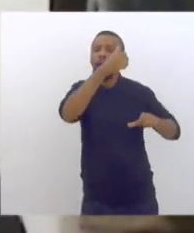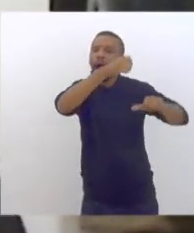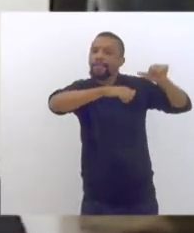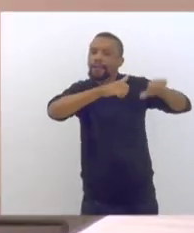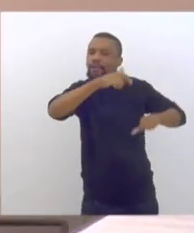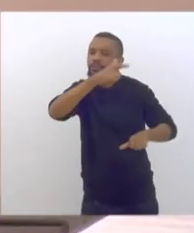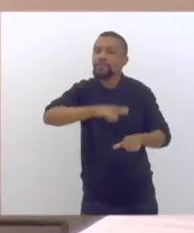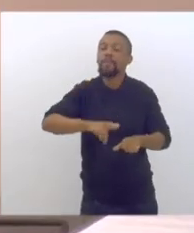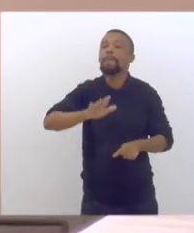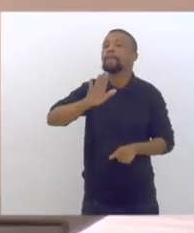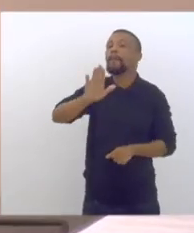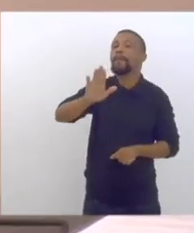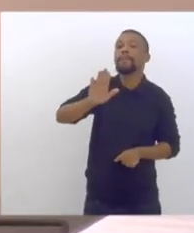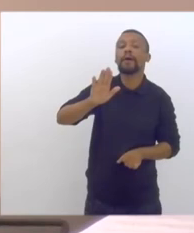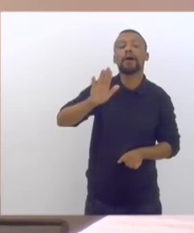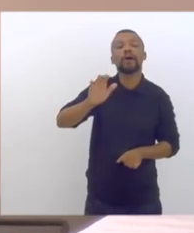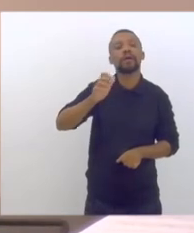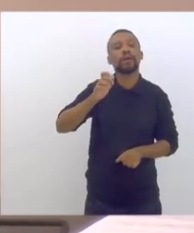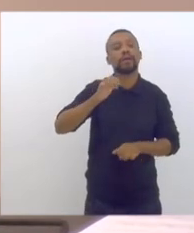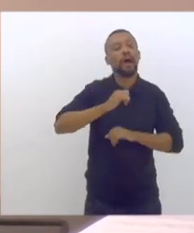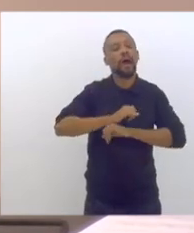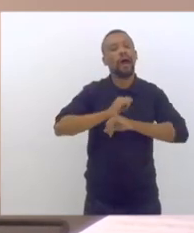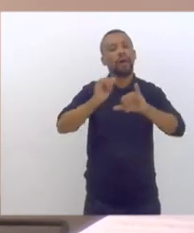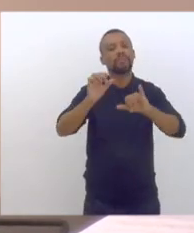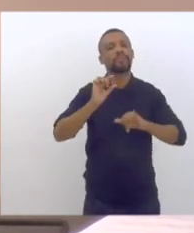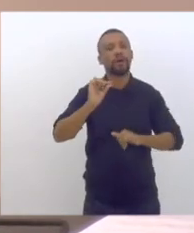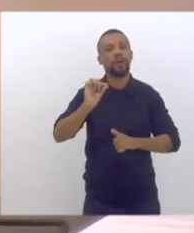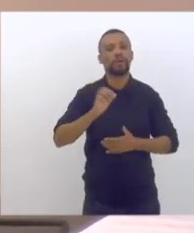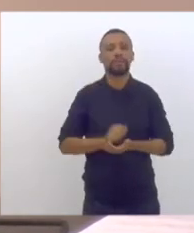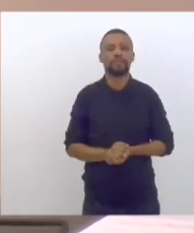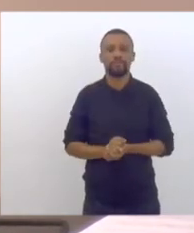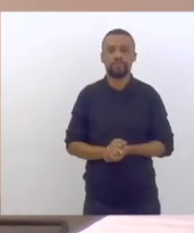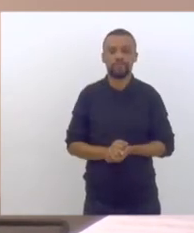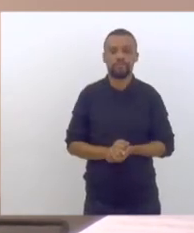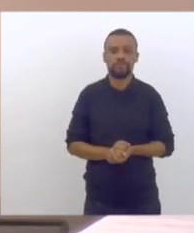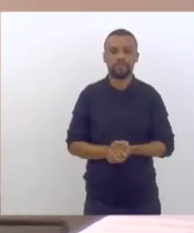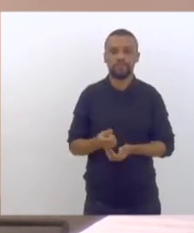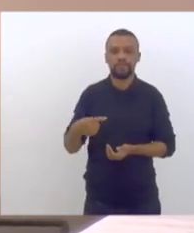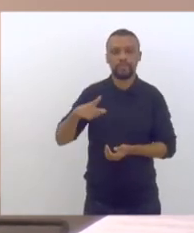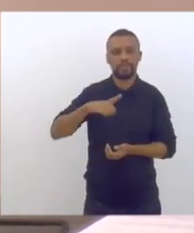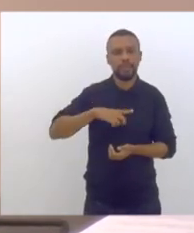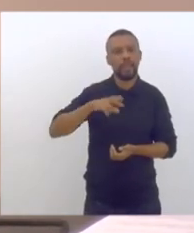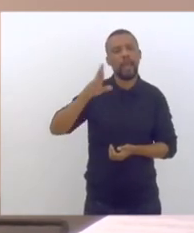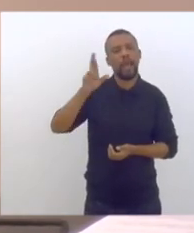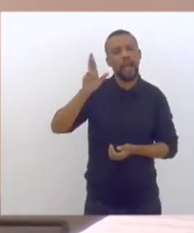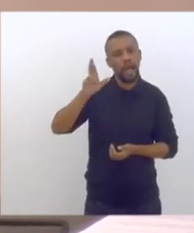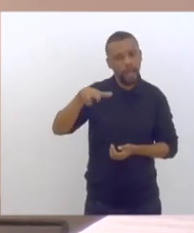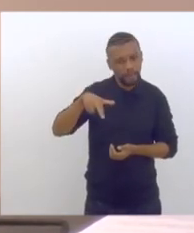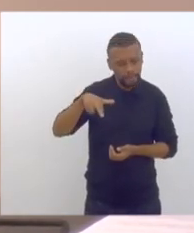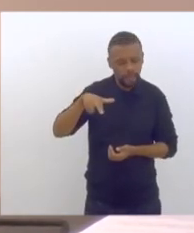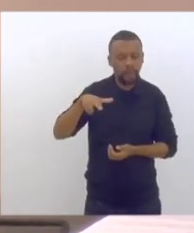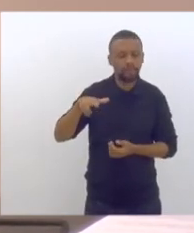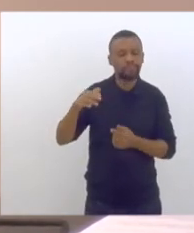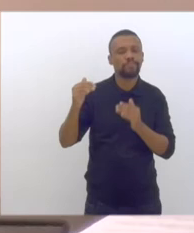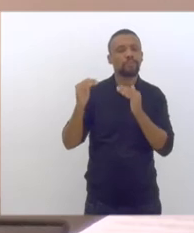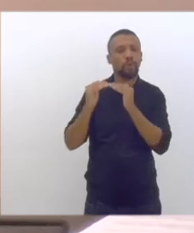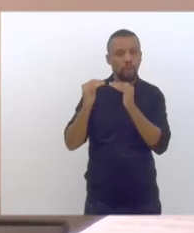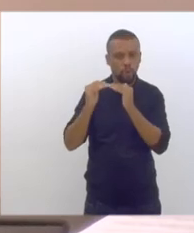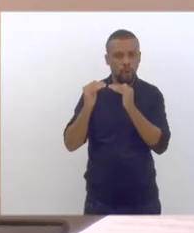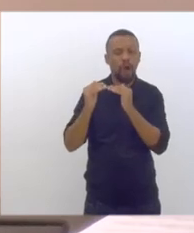olha só eu queria seu amigo só só dizer que você tem razão em parte